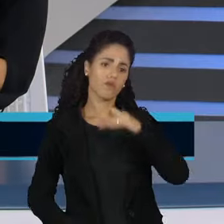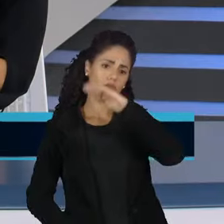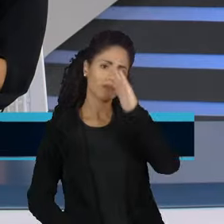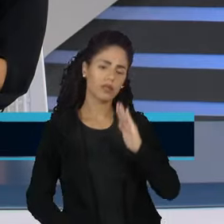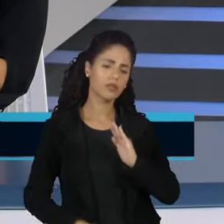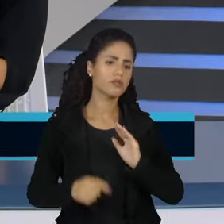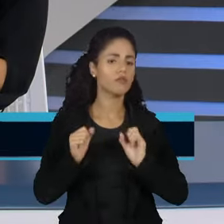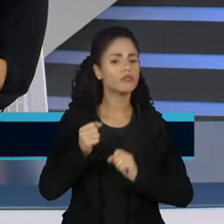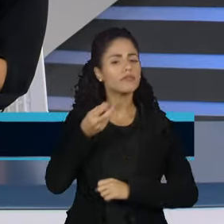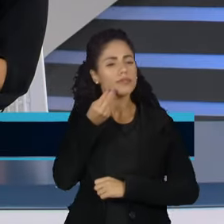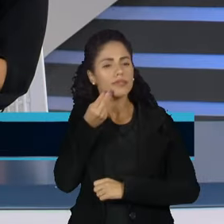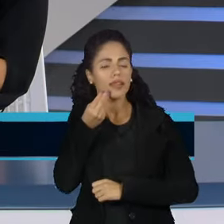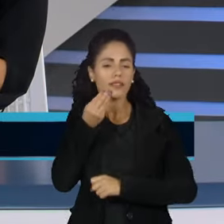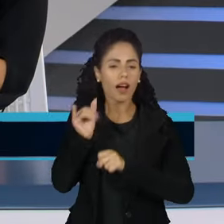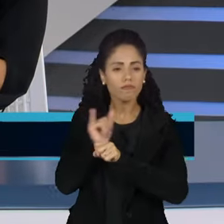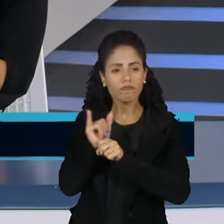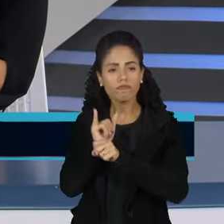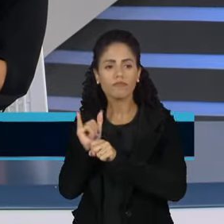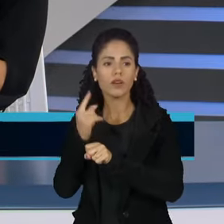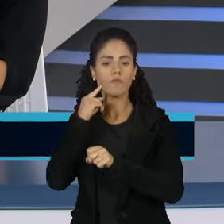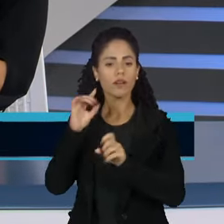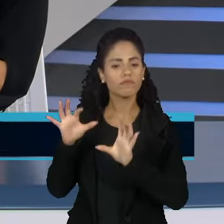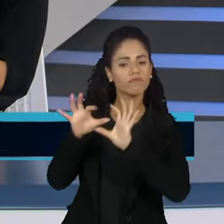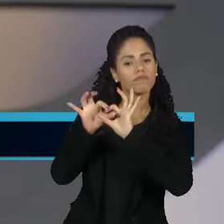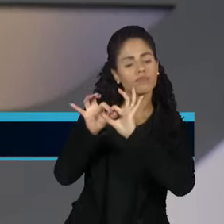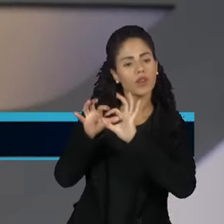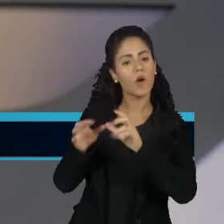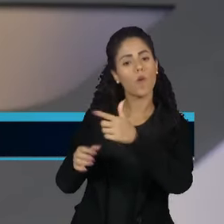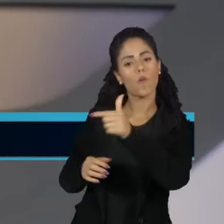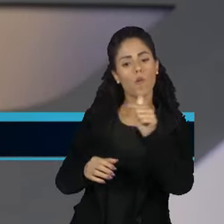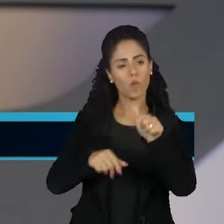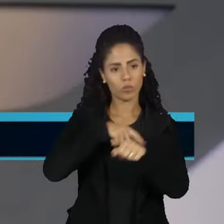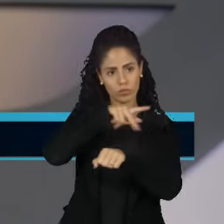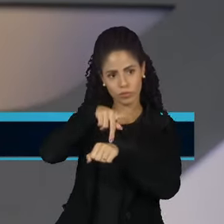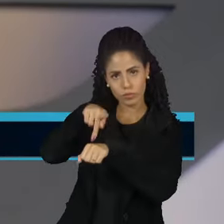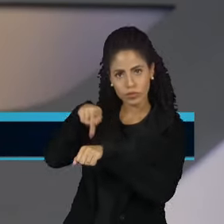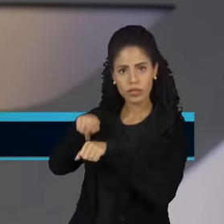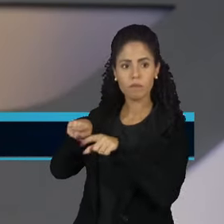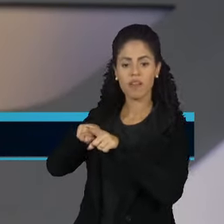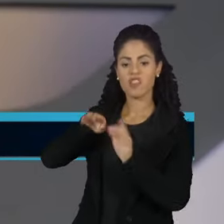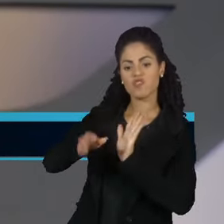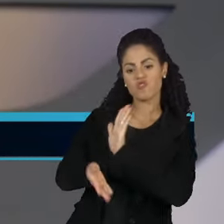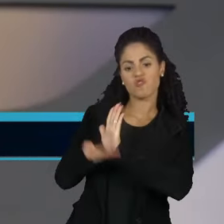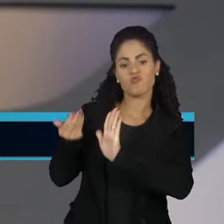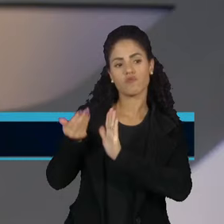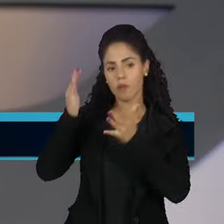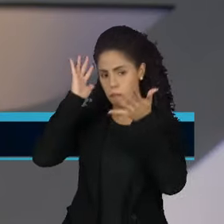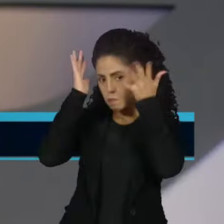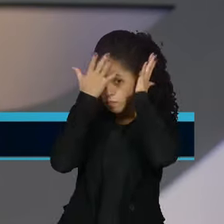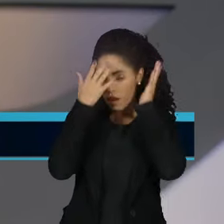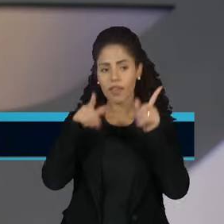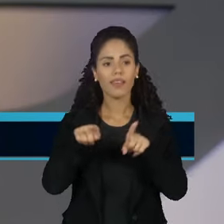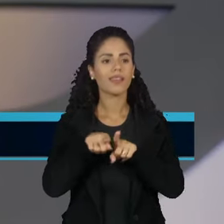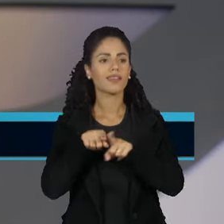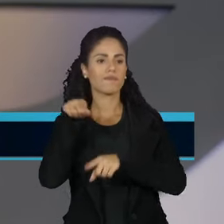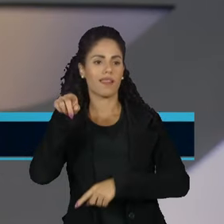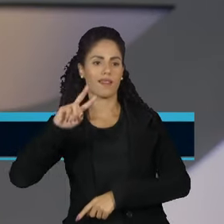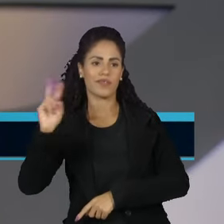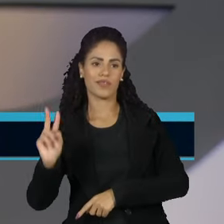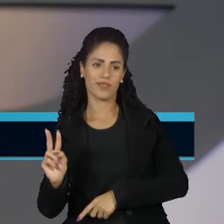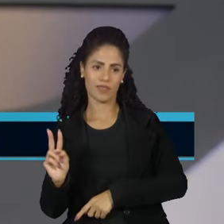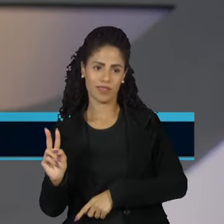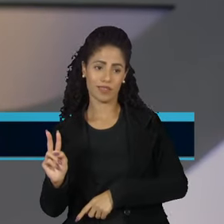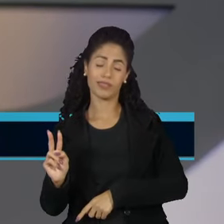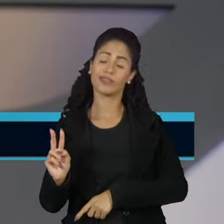para conseguir construir uma aliança de isolar o Milei. A outra é a questão da Venezuela. Essa é uma